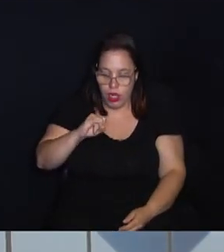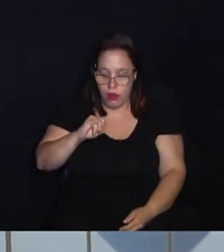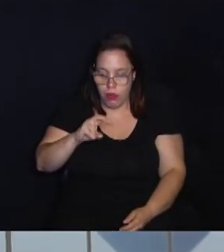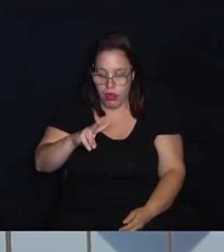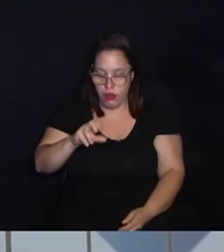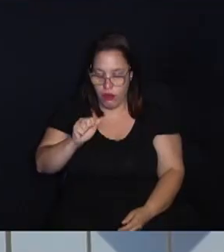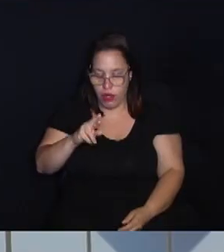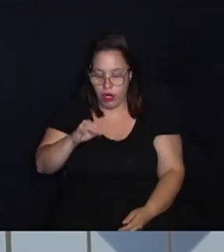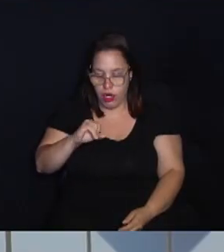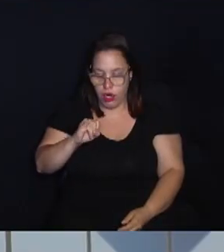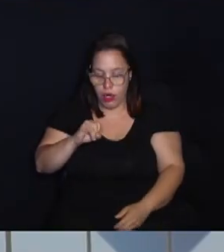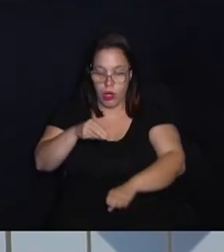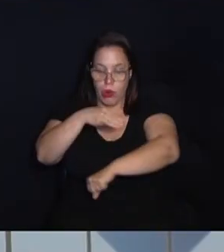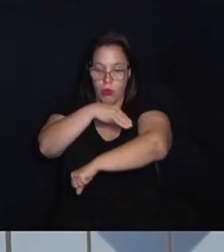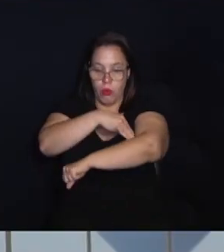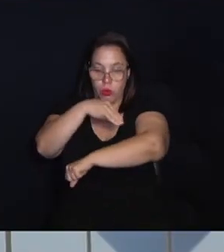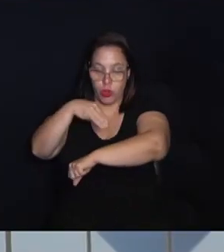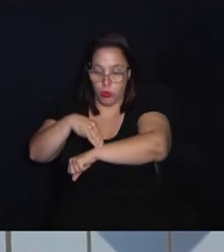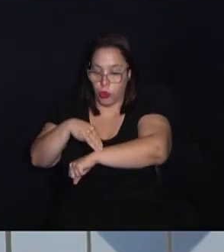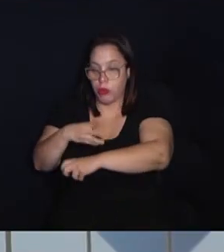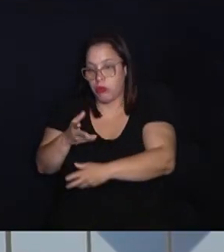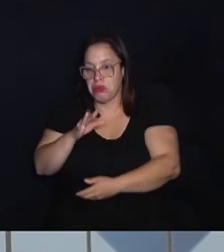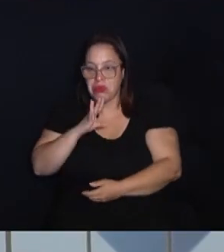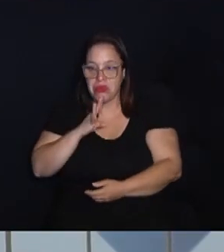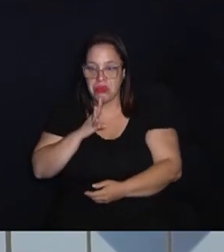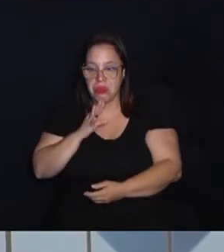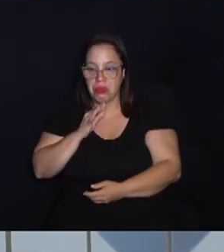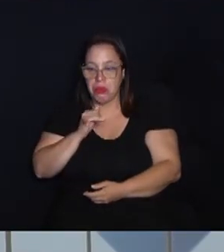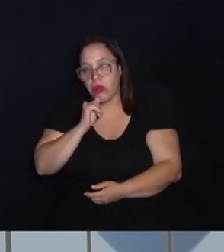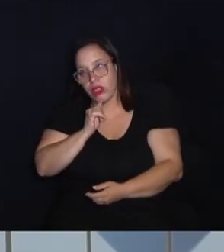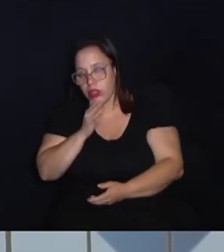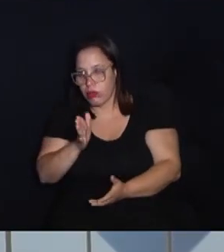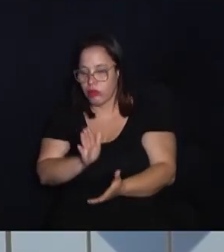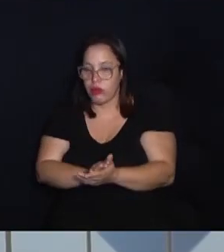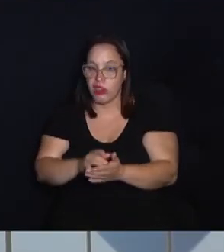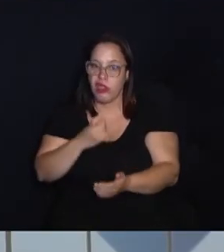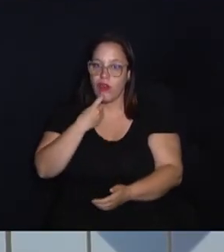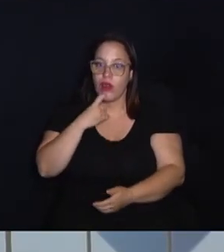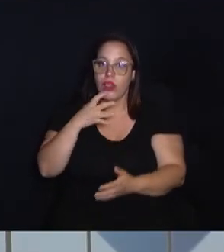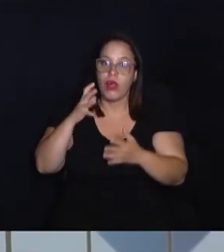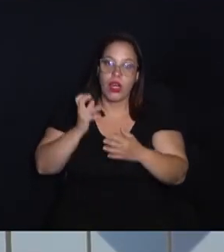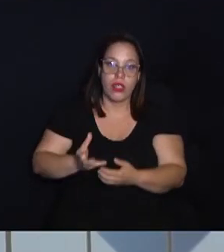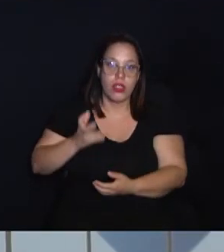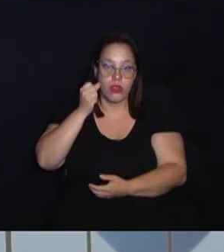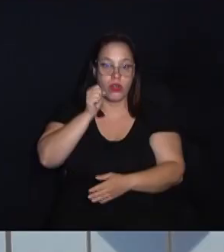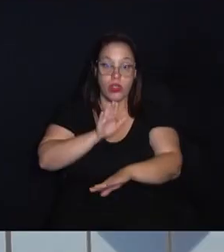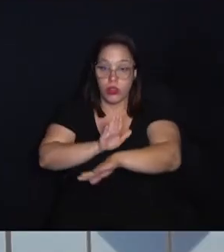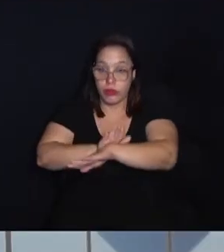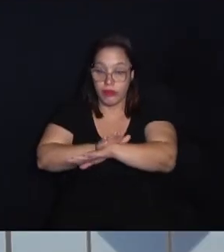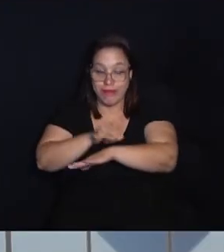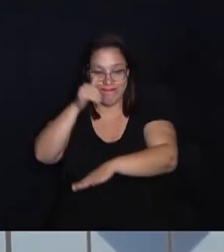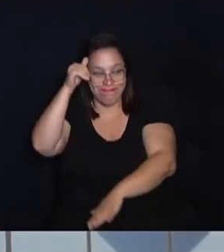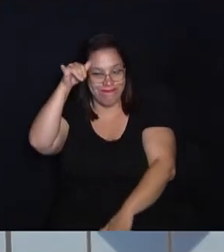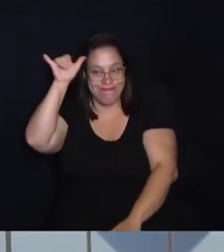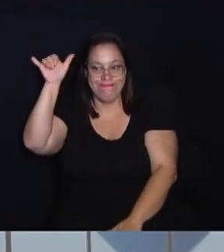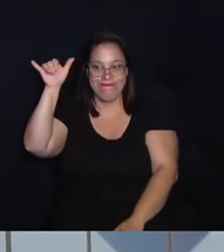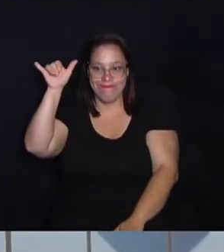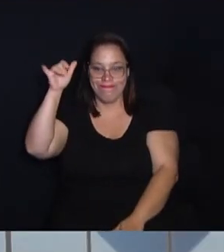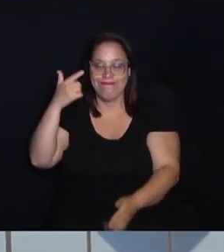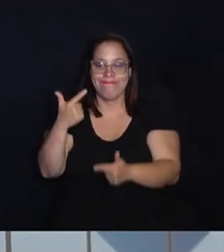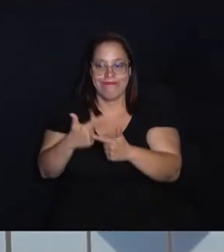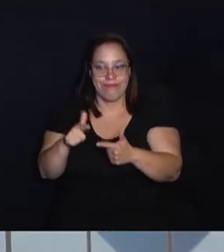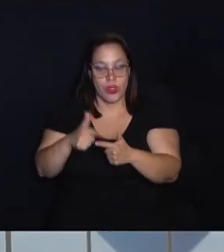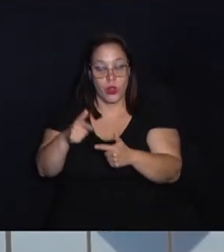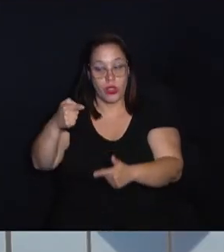Afar, talvez muitas ações que você faça antes de chegar, que Campinas adote, pode ajudar a evitar as consequências